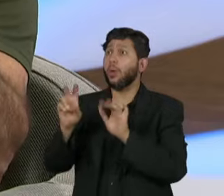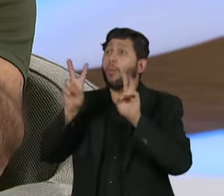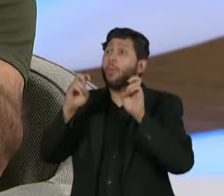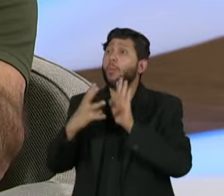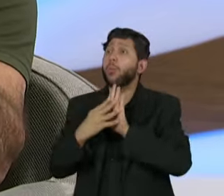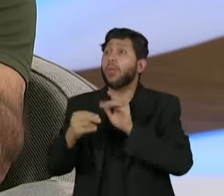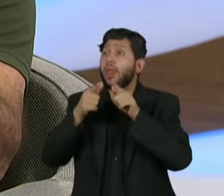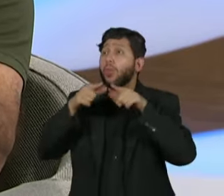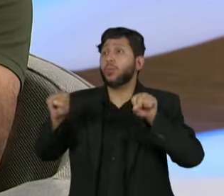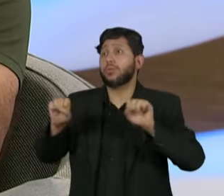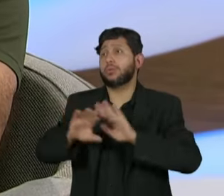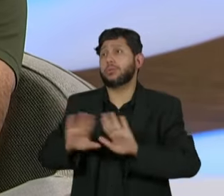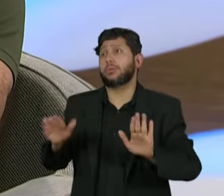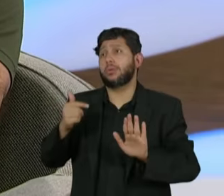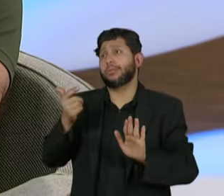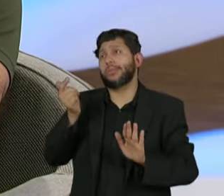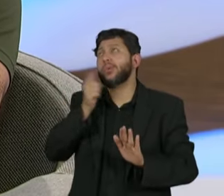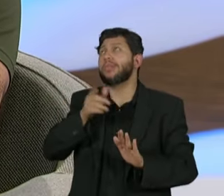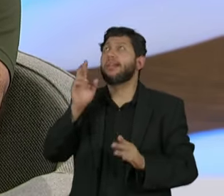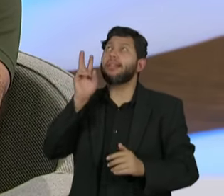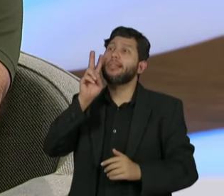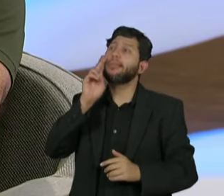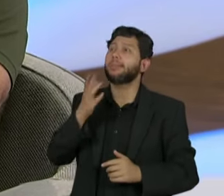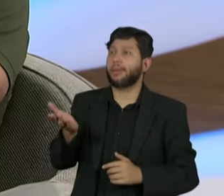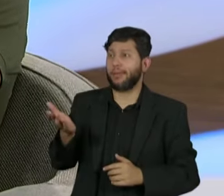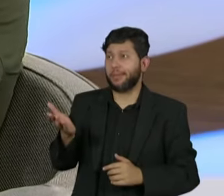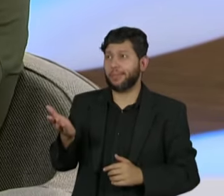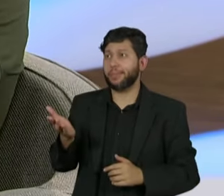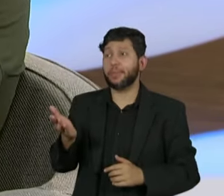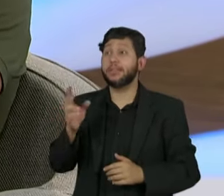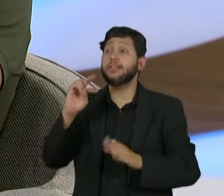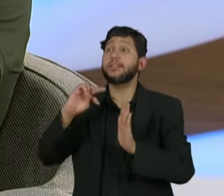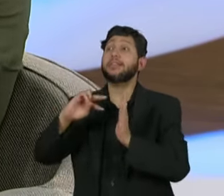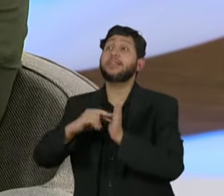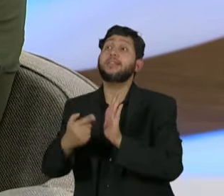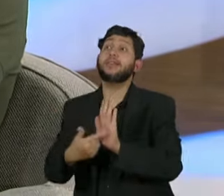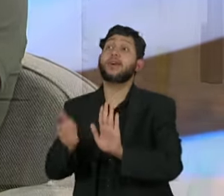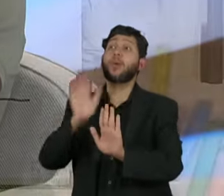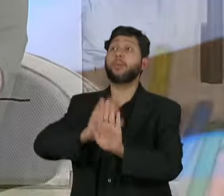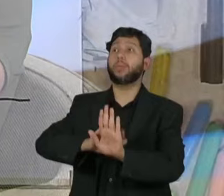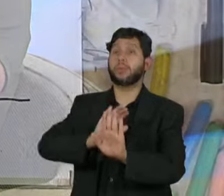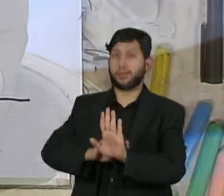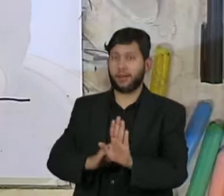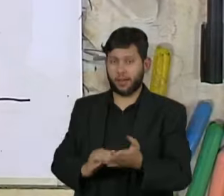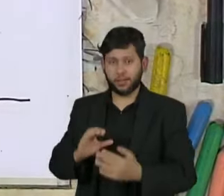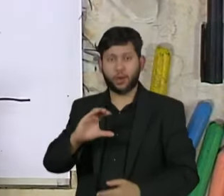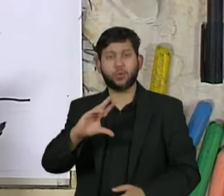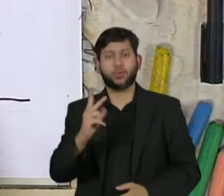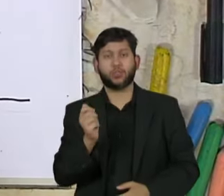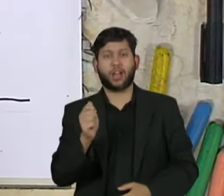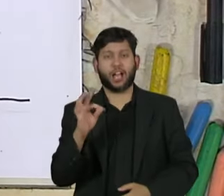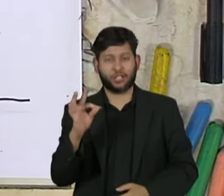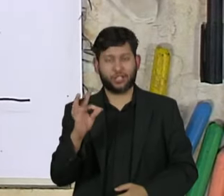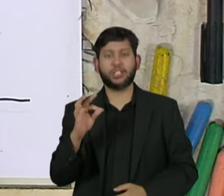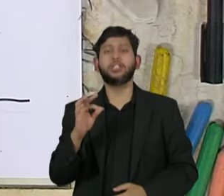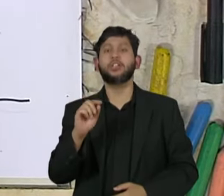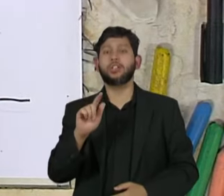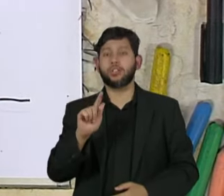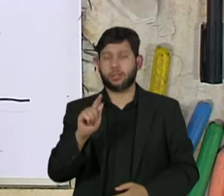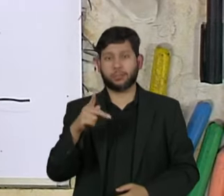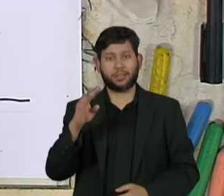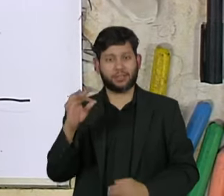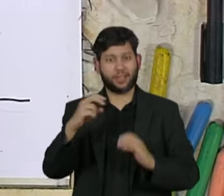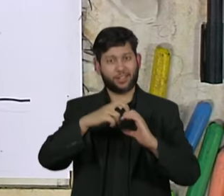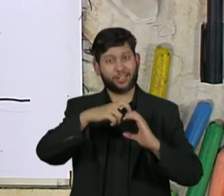para relembrar os a nossa audiência é o que tá por trás de ti é um certo tipo de tecnologia